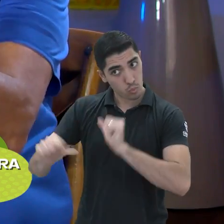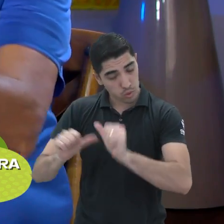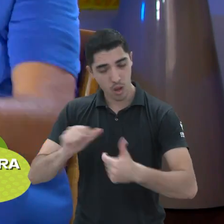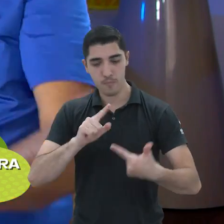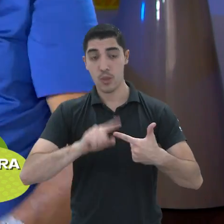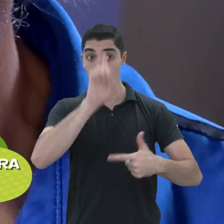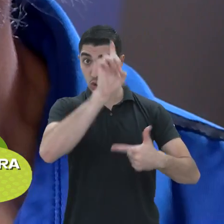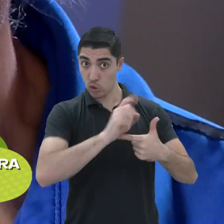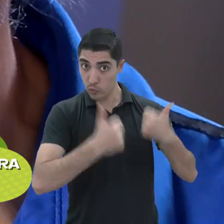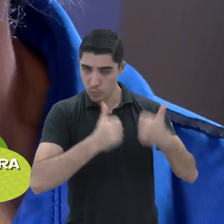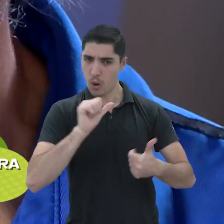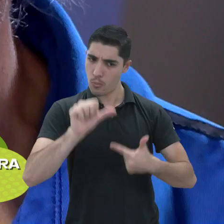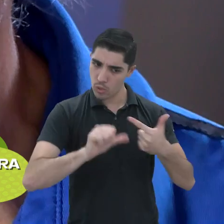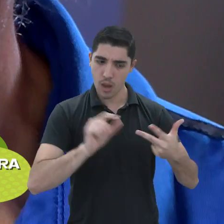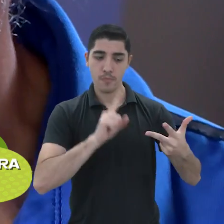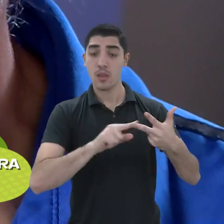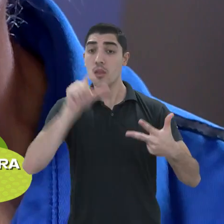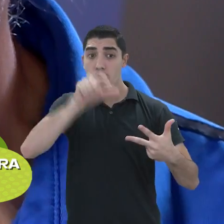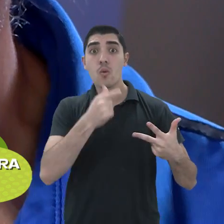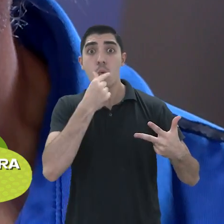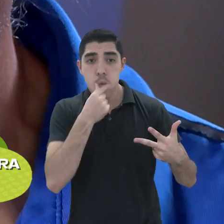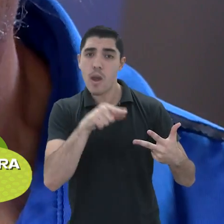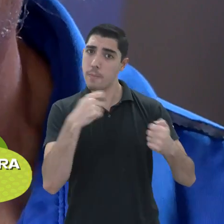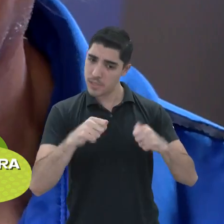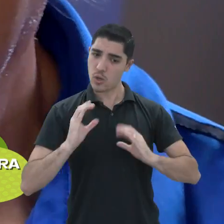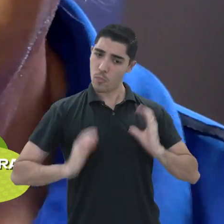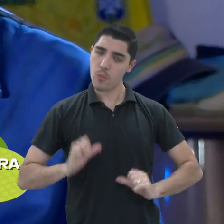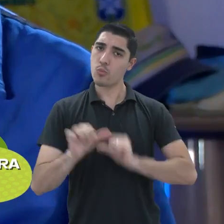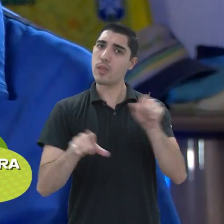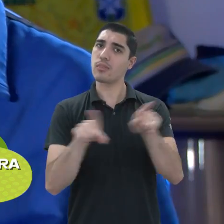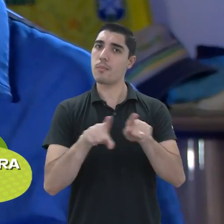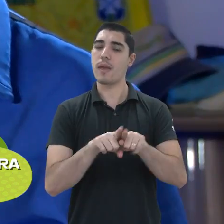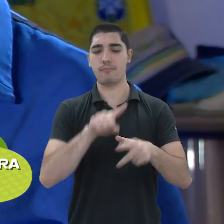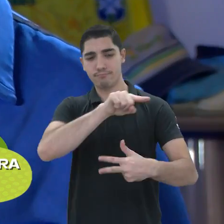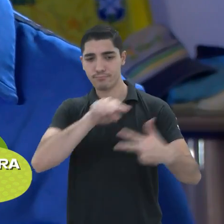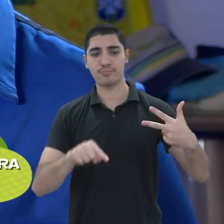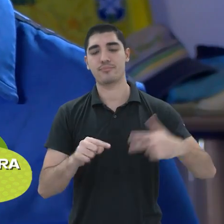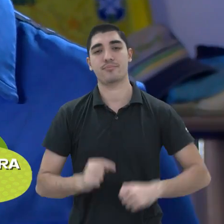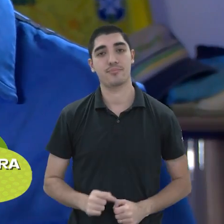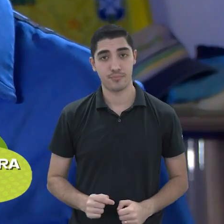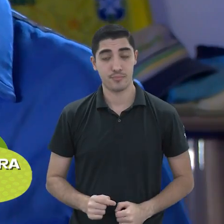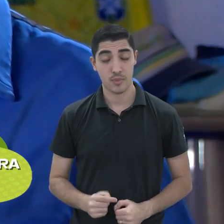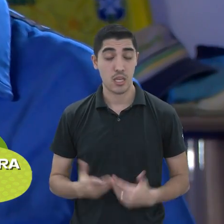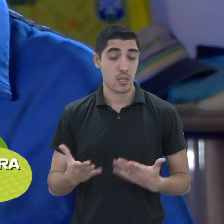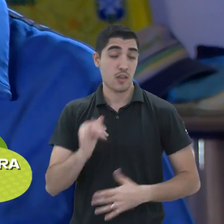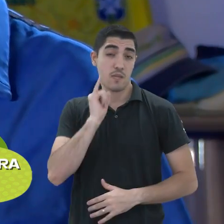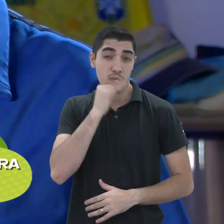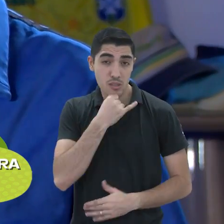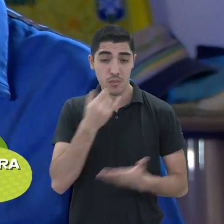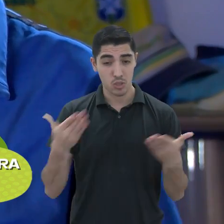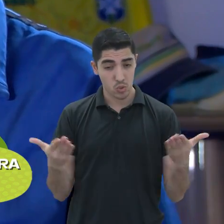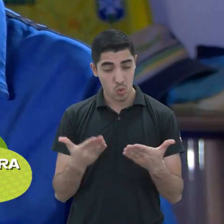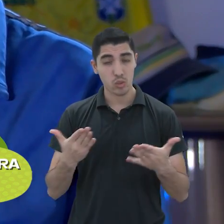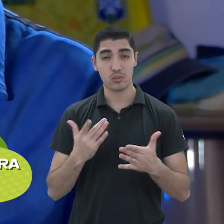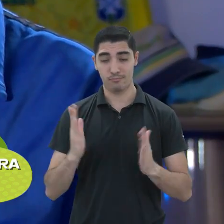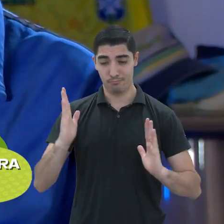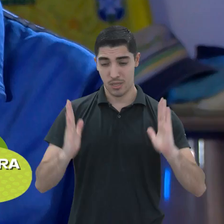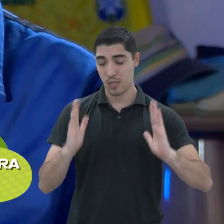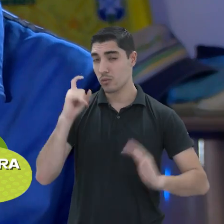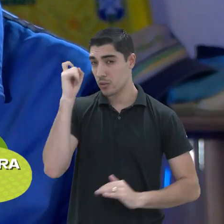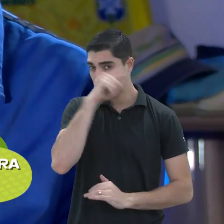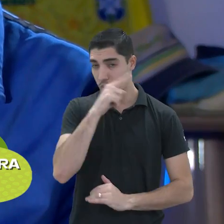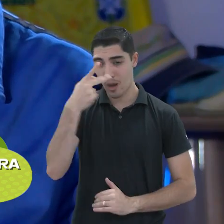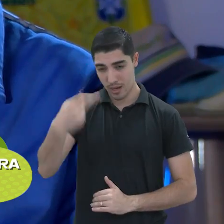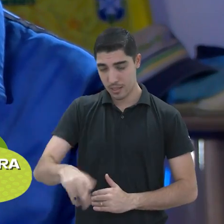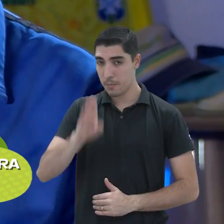jogadores, dirigentes e dos próprios árbitros. Infelizmente, no momento, nós estamos vivendo uma fase muito difícil